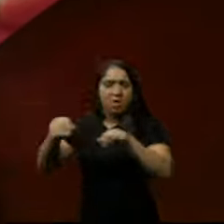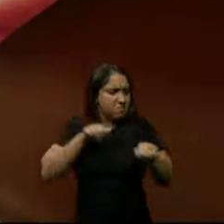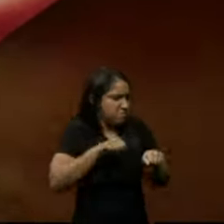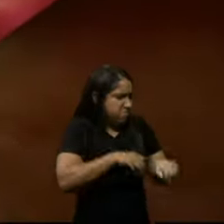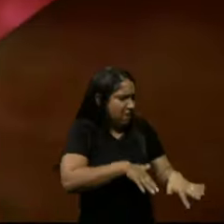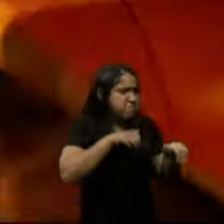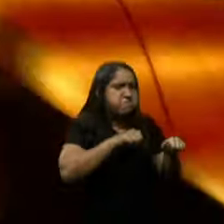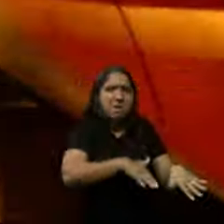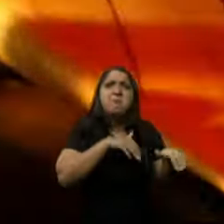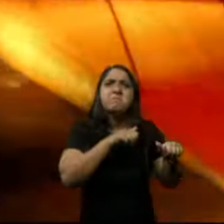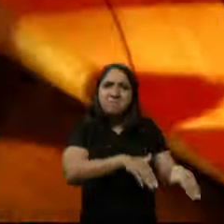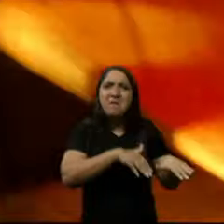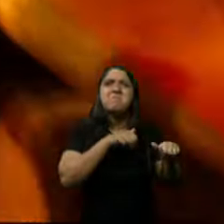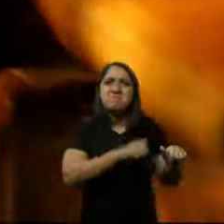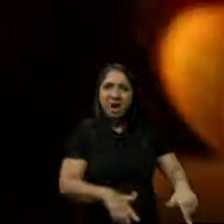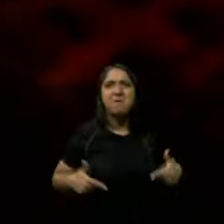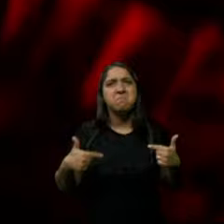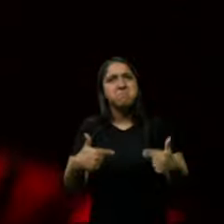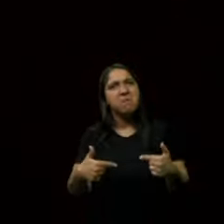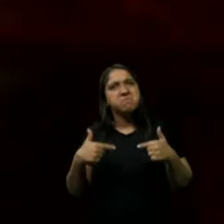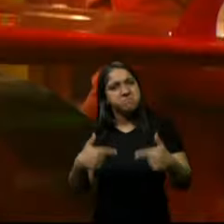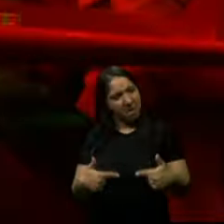WhatsApp e